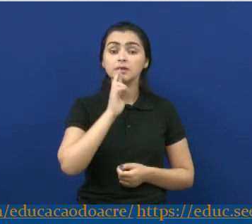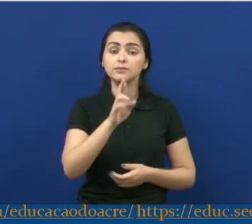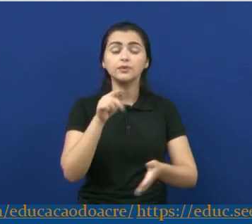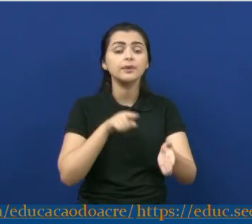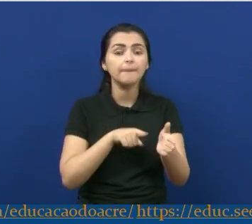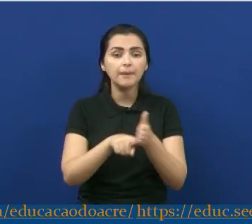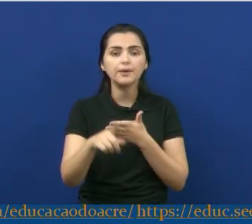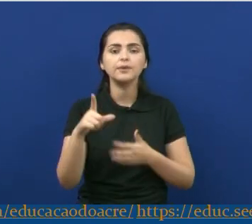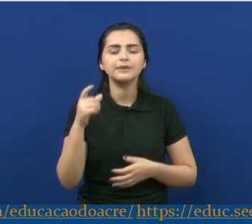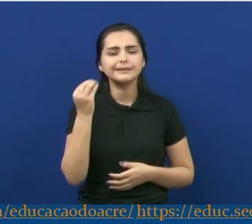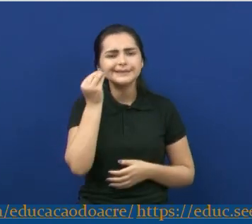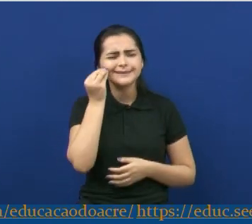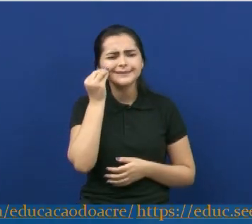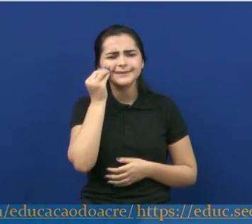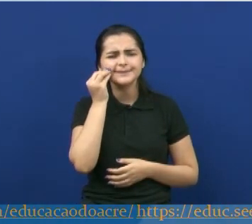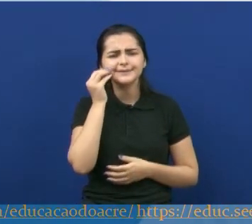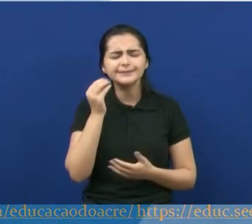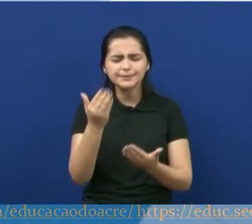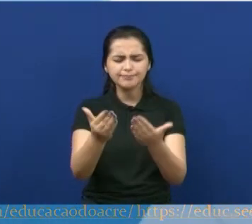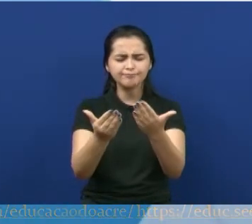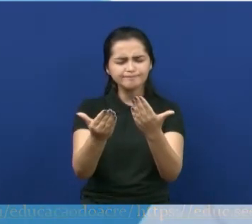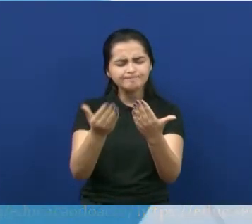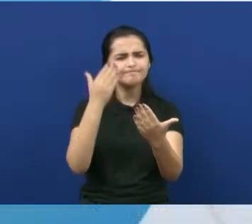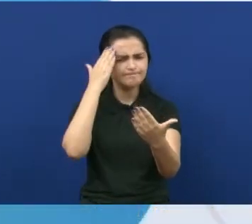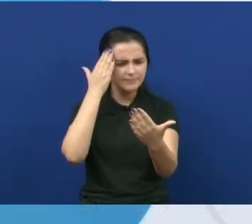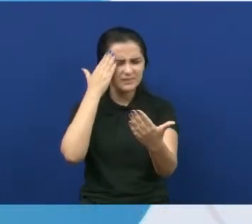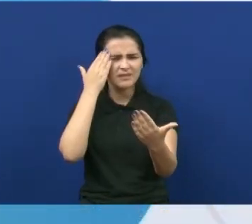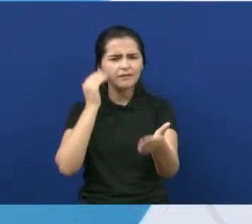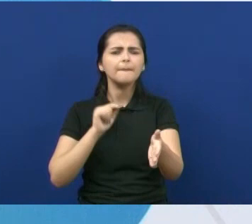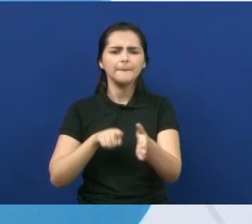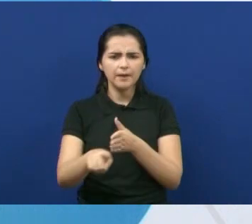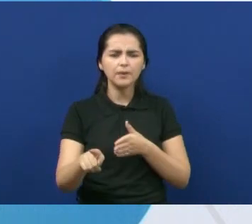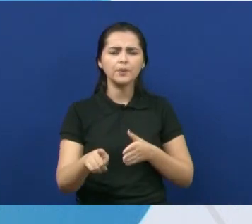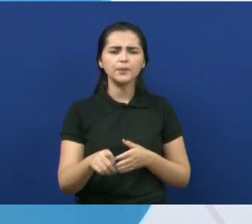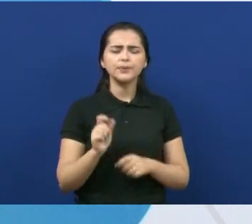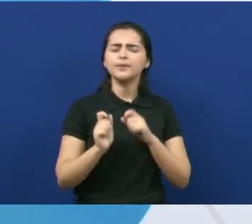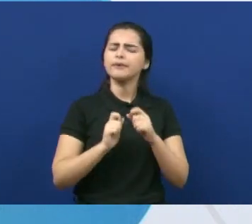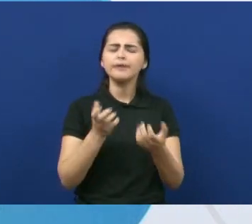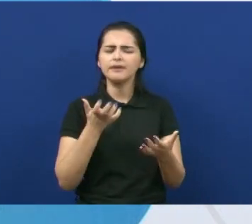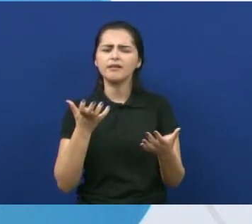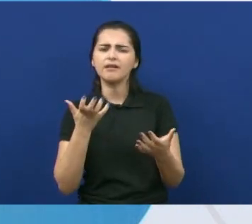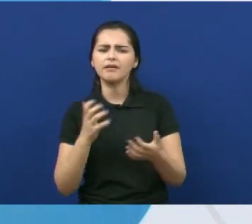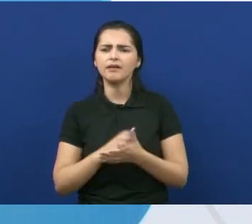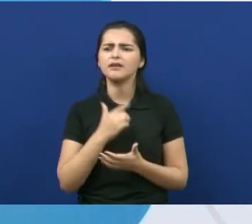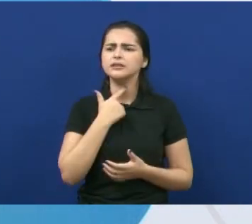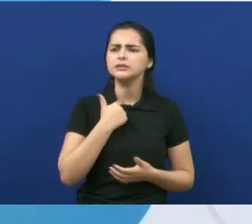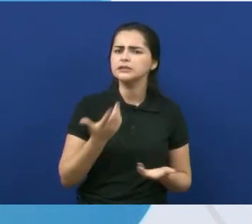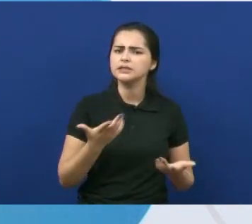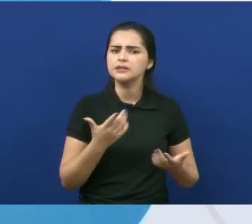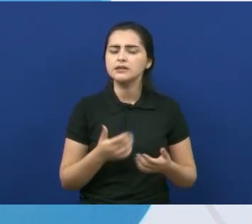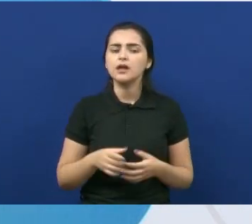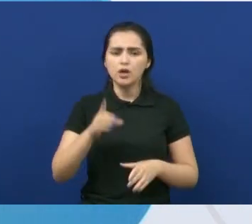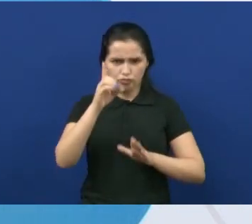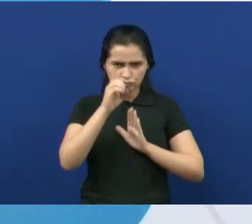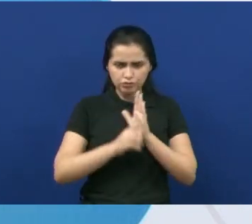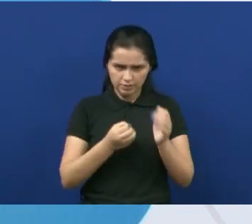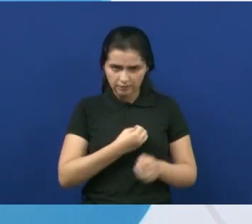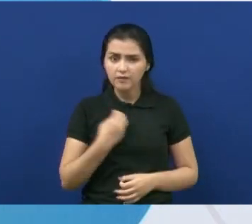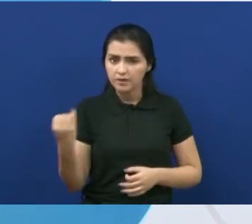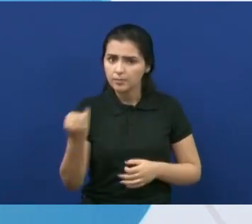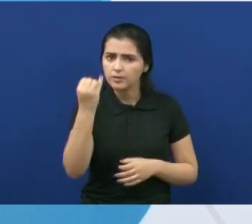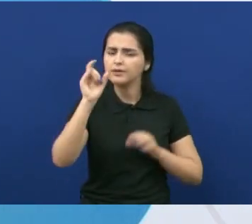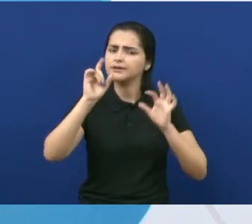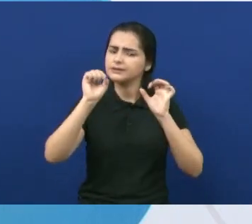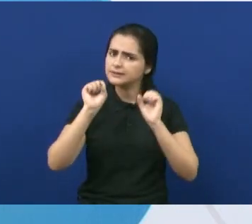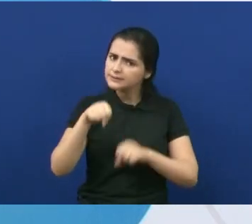questão, a gente tem que tentar ver o que a questão quer, certo? Não é, sei lá, é só você pensar, o direito à vida é importante?